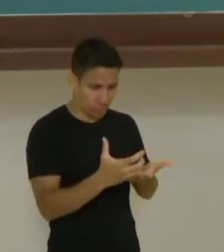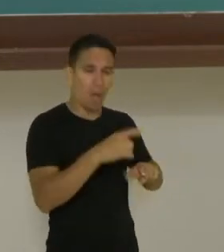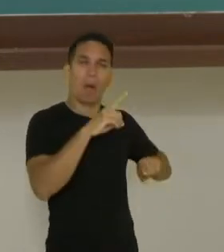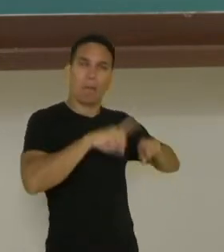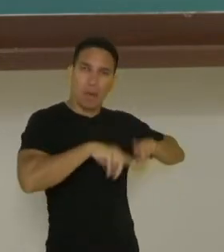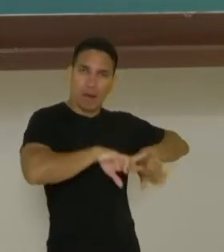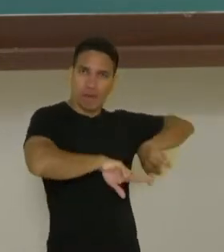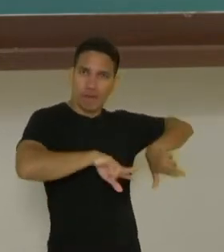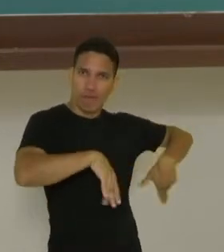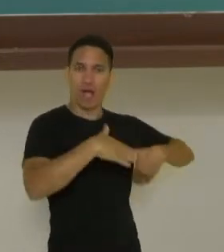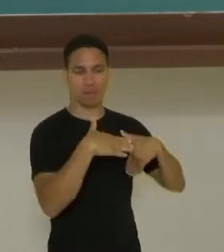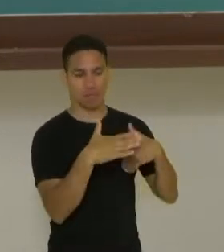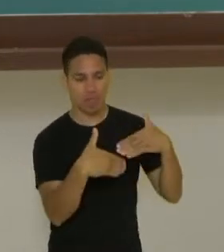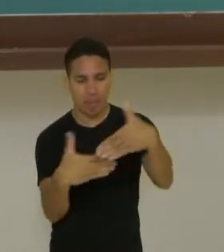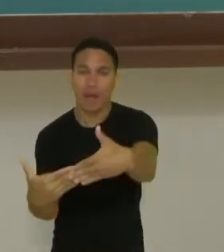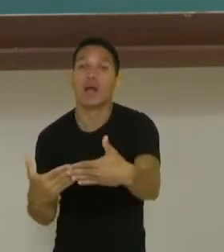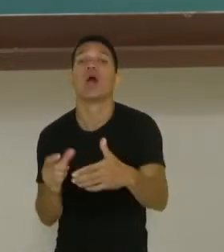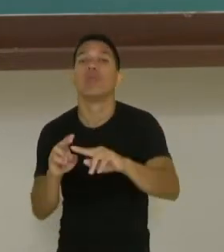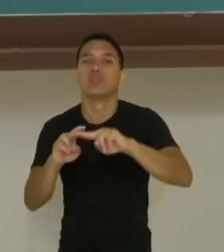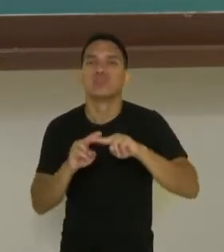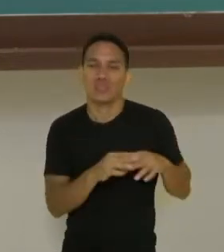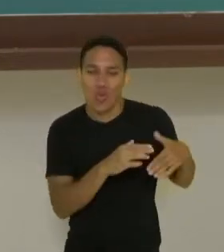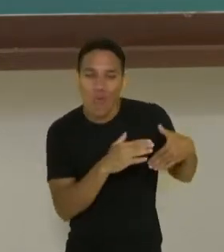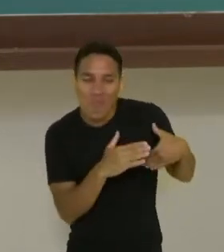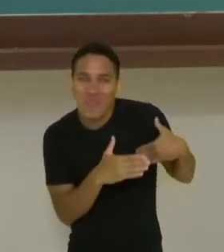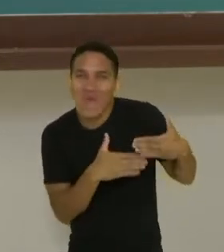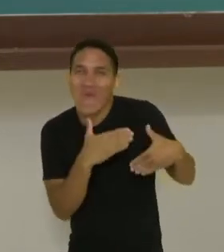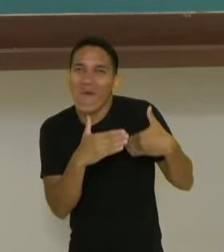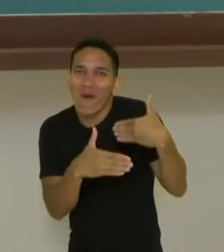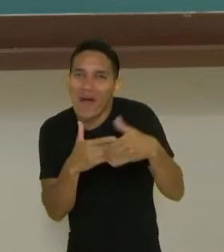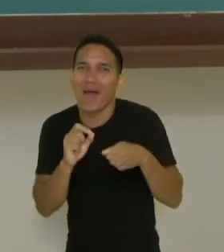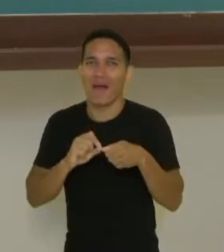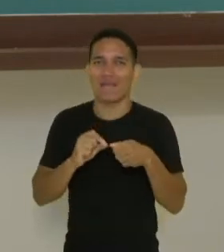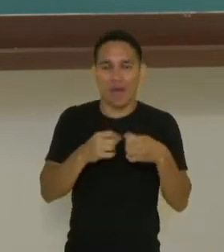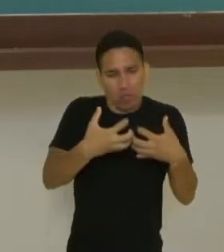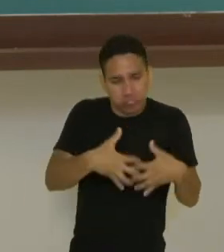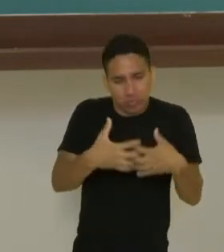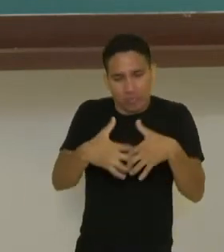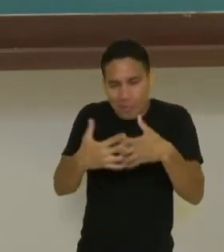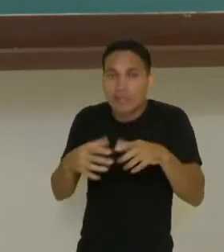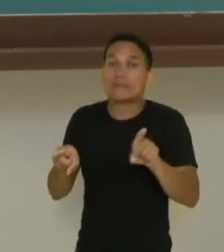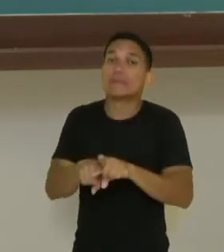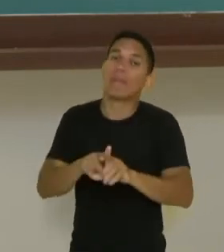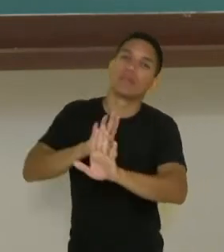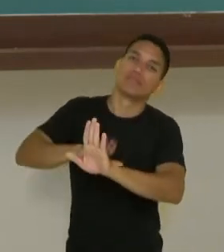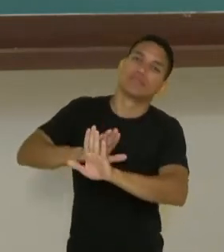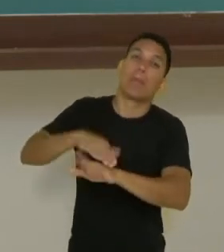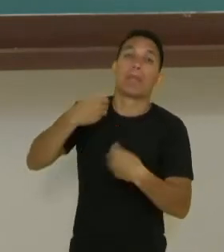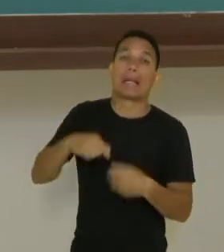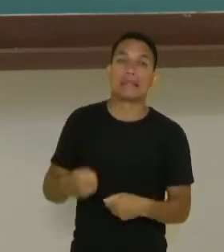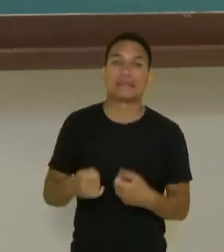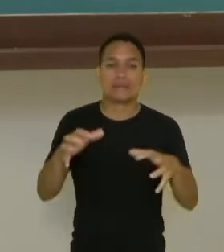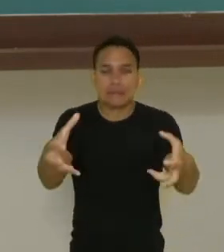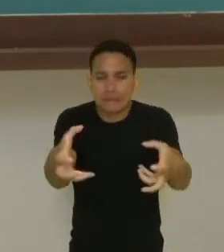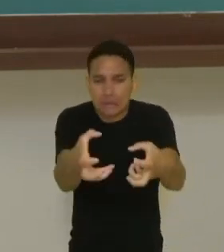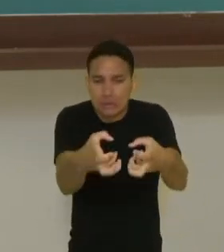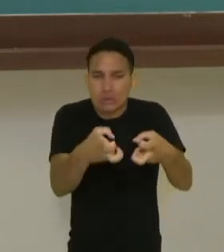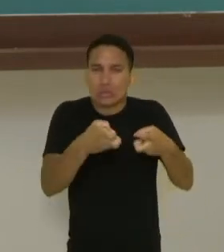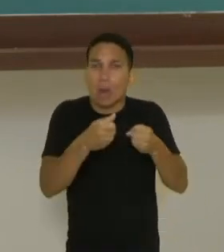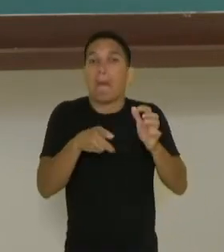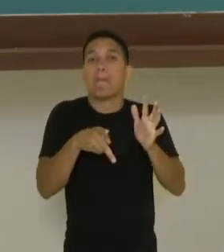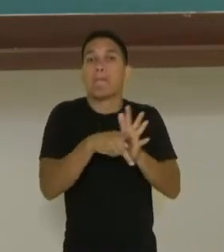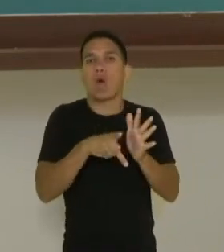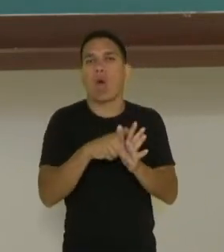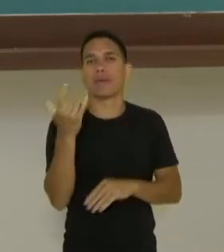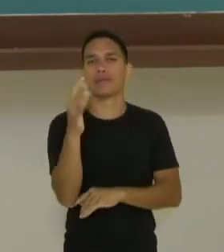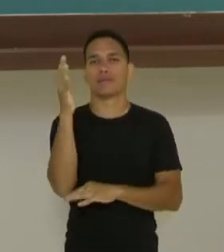serem produzidas, o processo que leva a essa fabricação também exige algumas coisas do meio ambiente. E depois